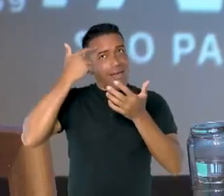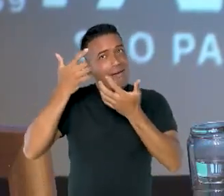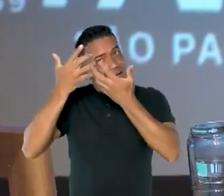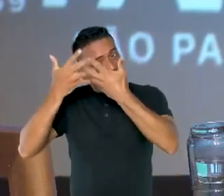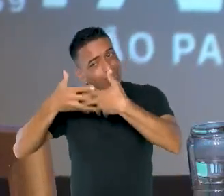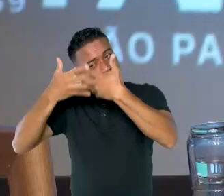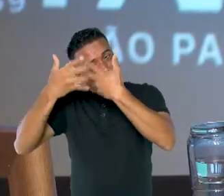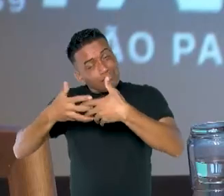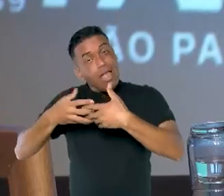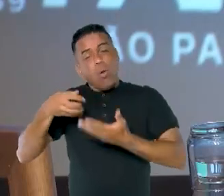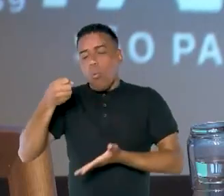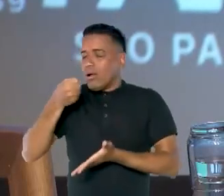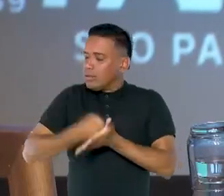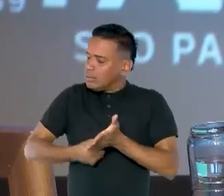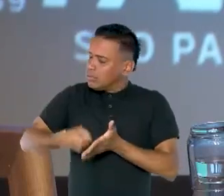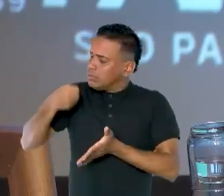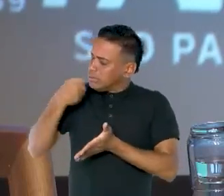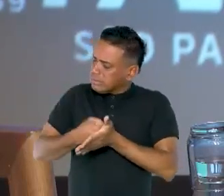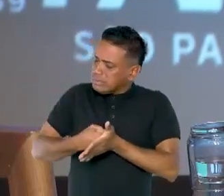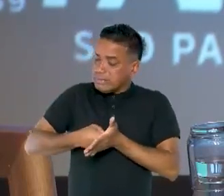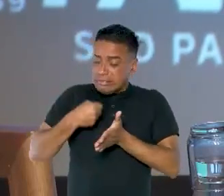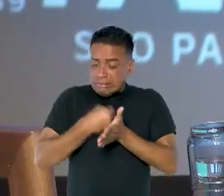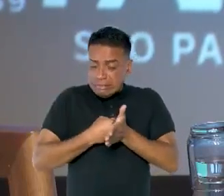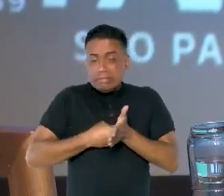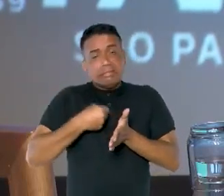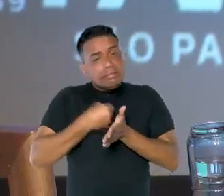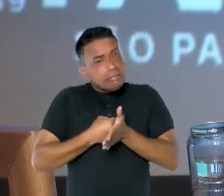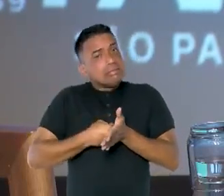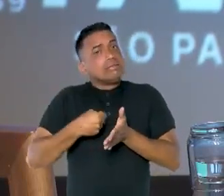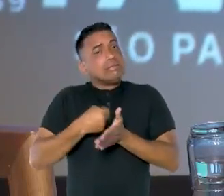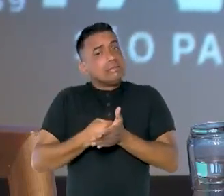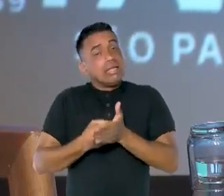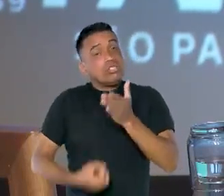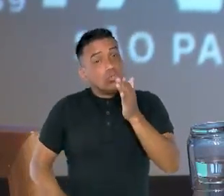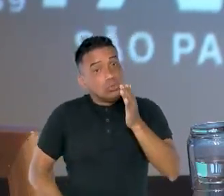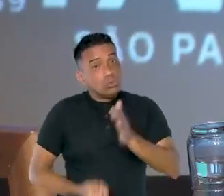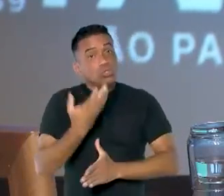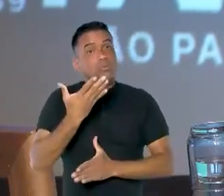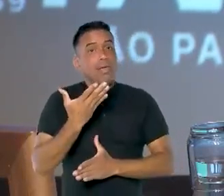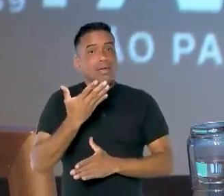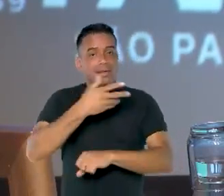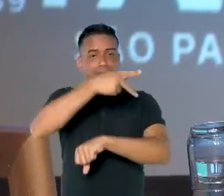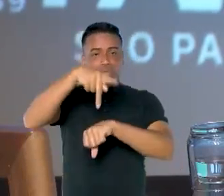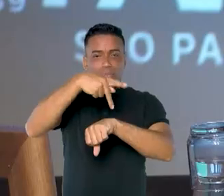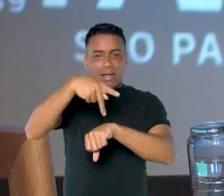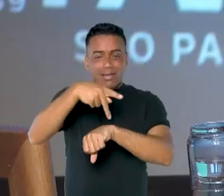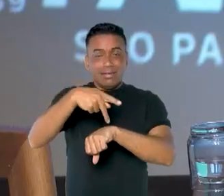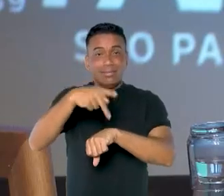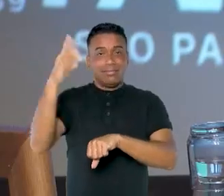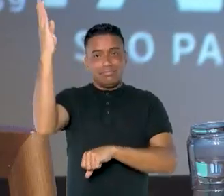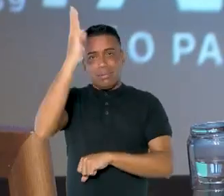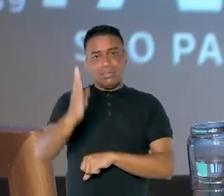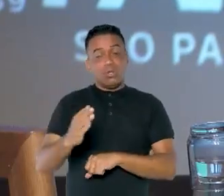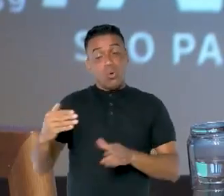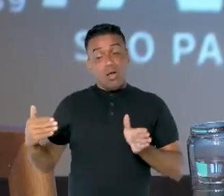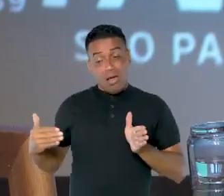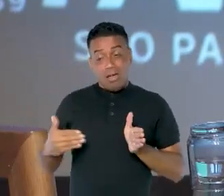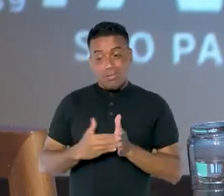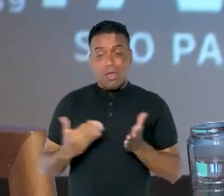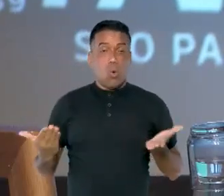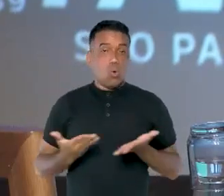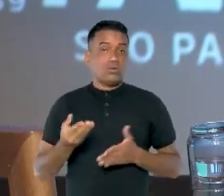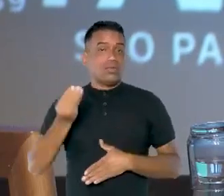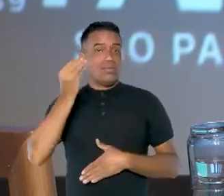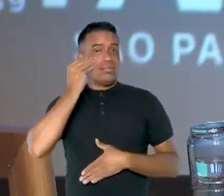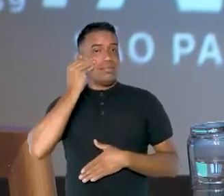uma luta permanente. Desde o nascimento do país até hoje, a gente está tentando